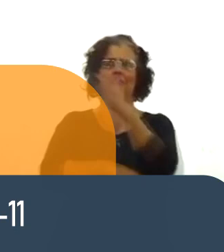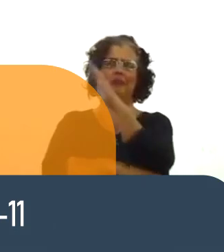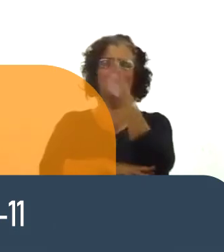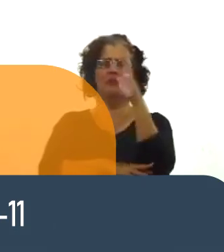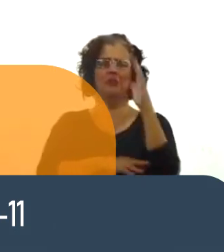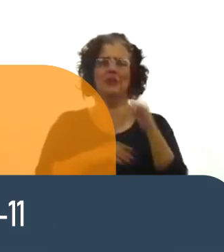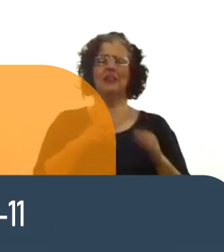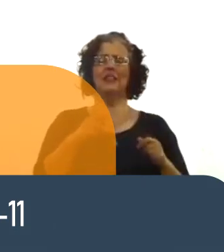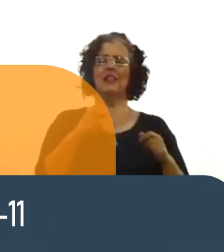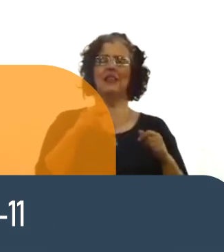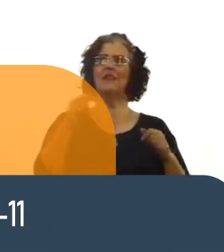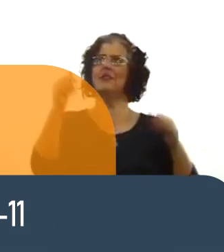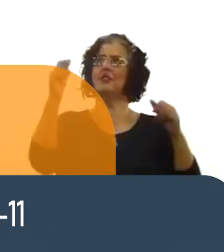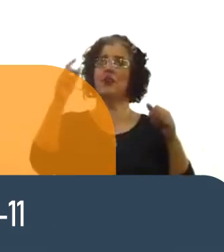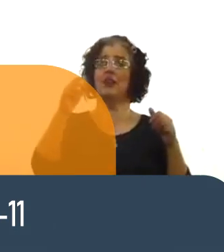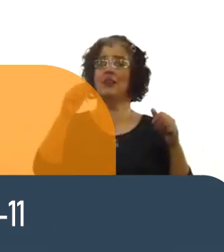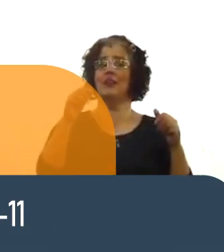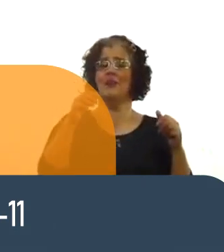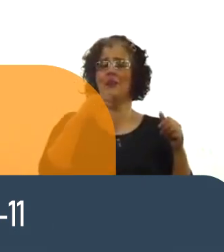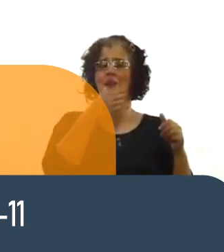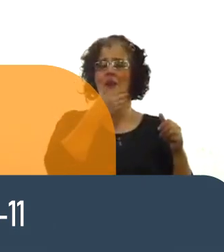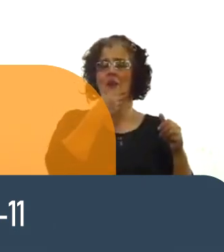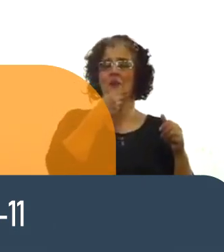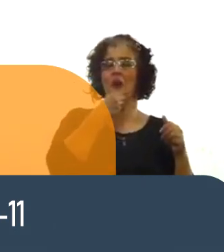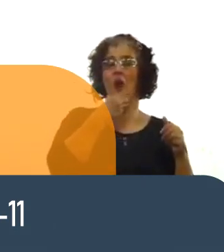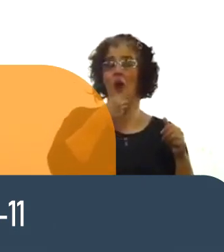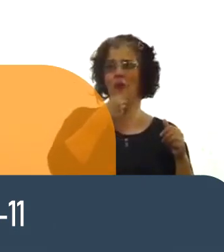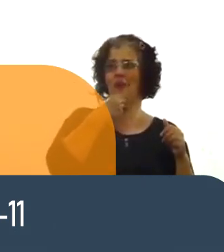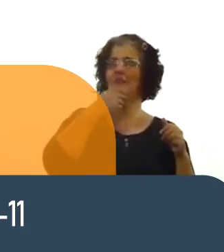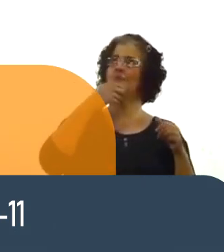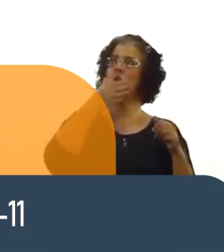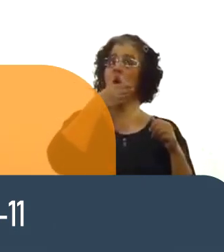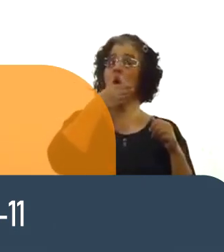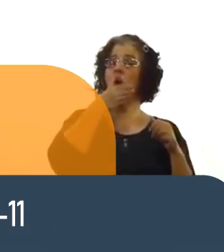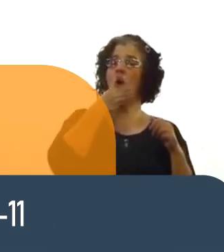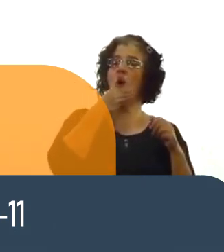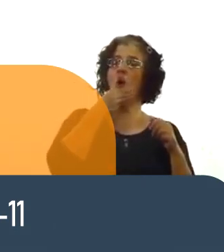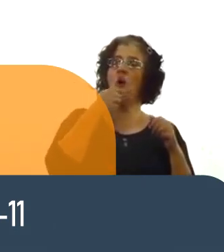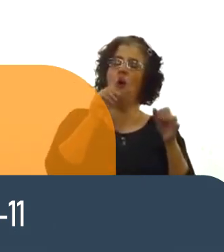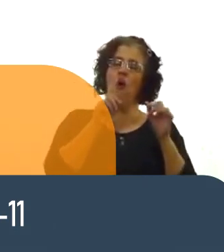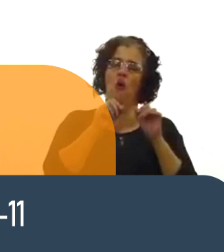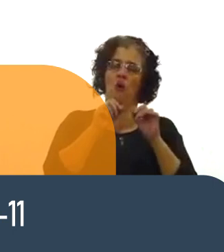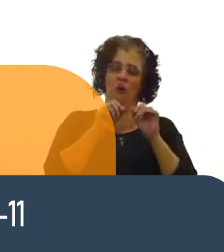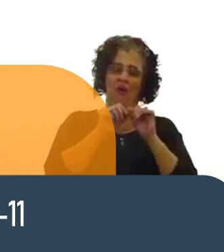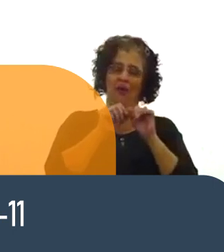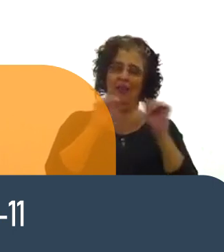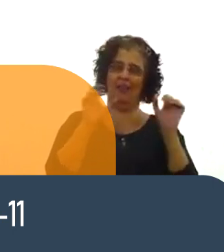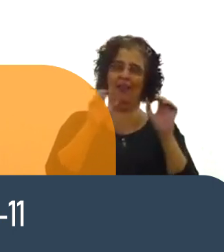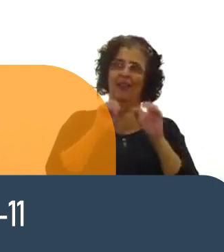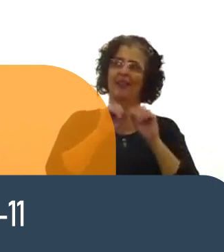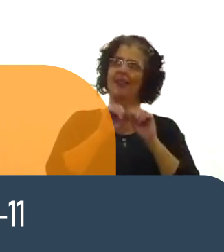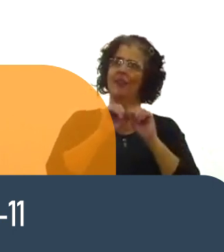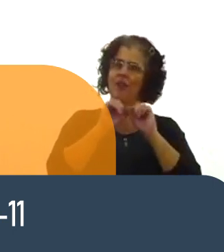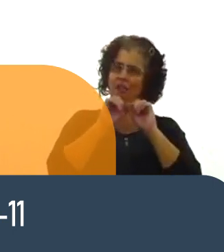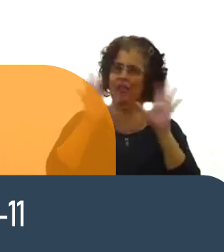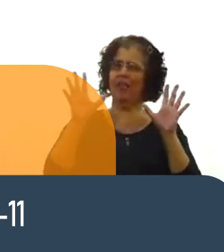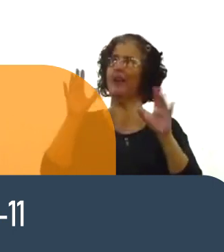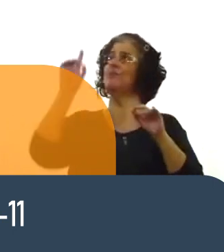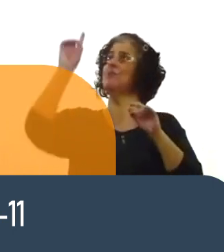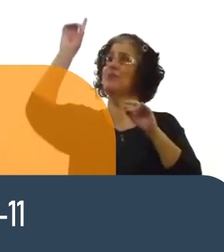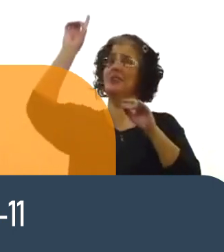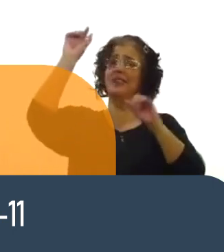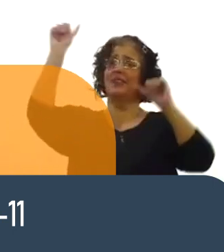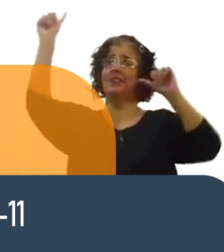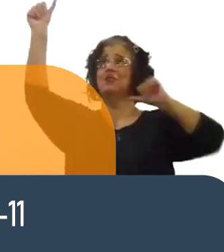coisas aconteceram todas por acaso e que nada tem da mão divina, porque divino não há ninguém nesse universo